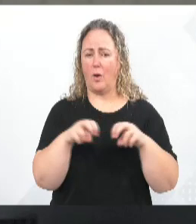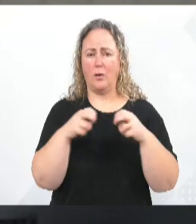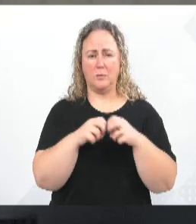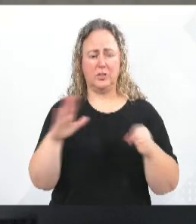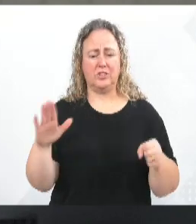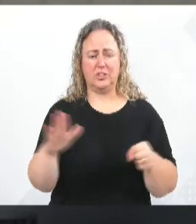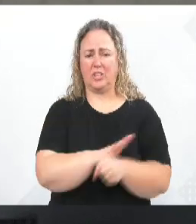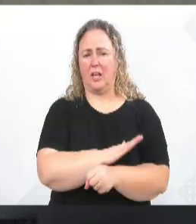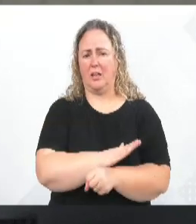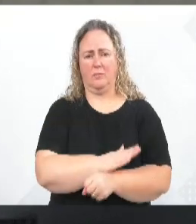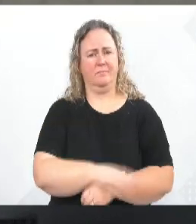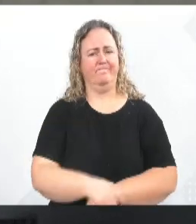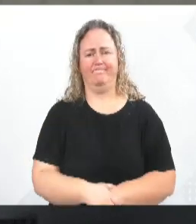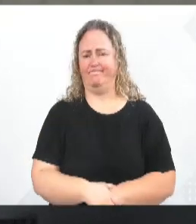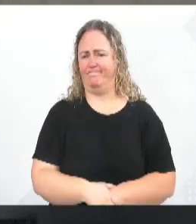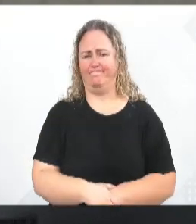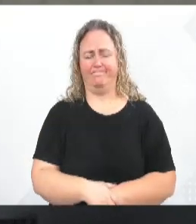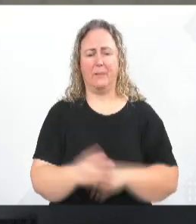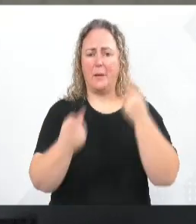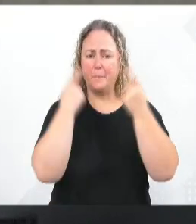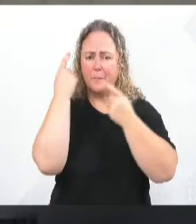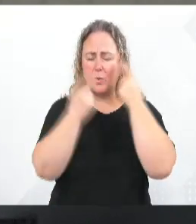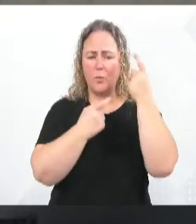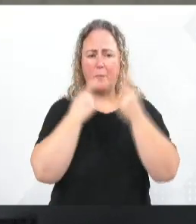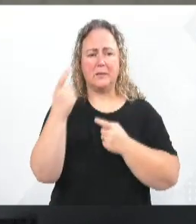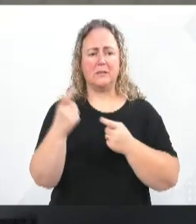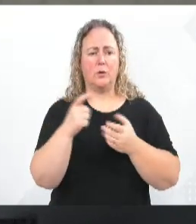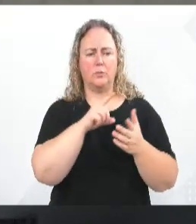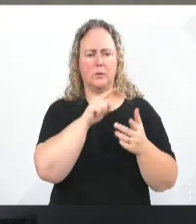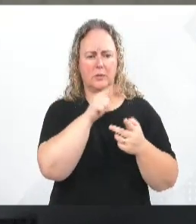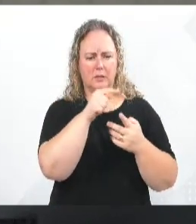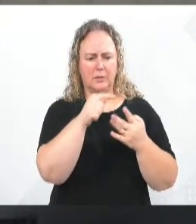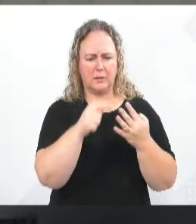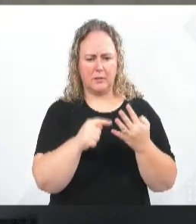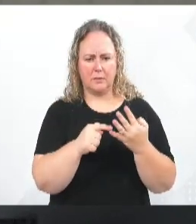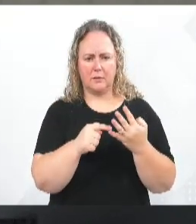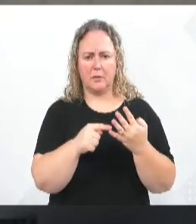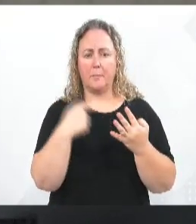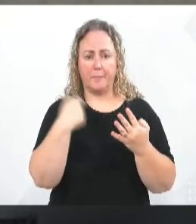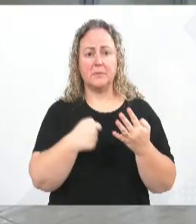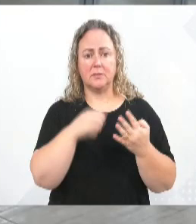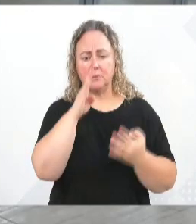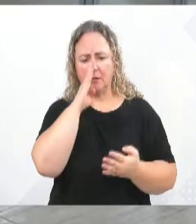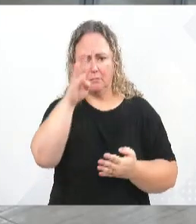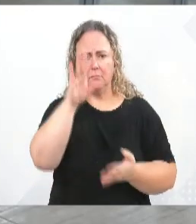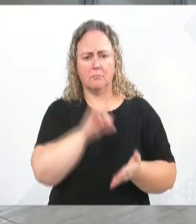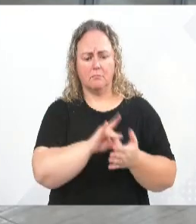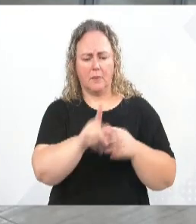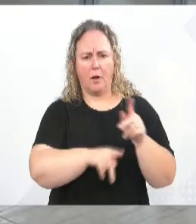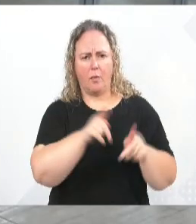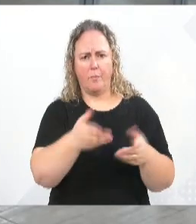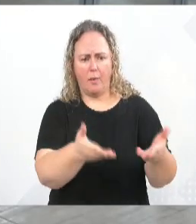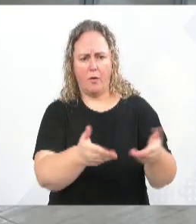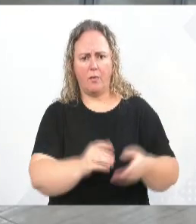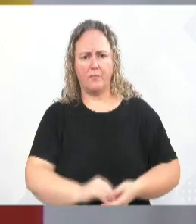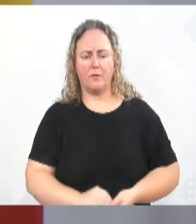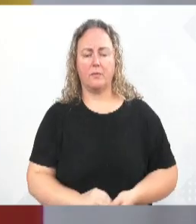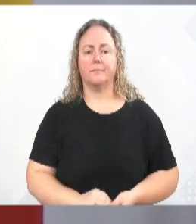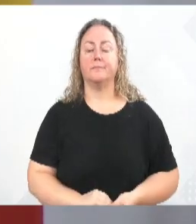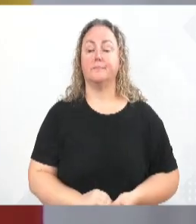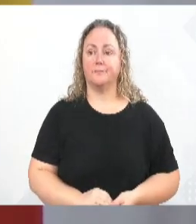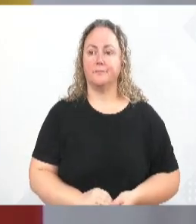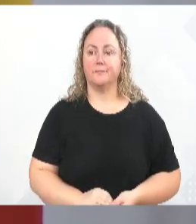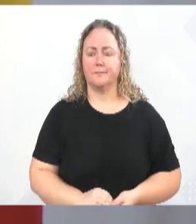do gestor, do prefeito, do CETERB, do Laírton, é com a população, principalmente. Obrigado. Obrigado, vereador.